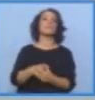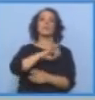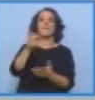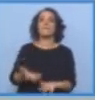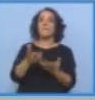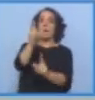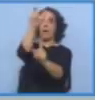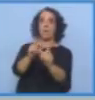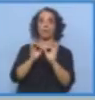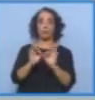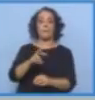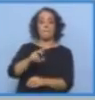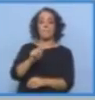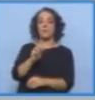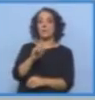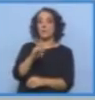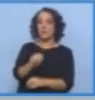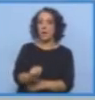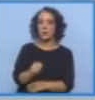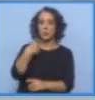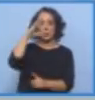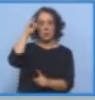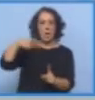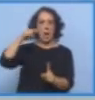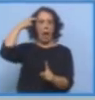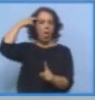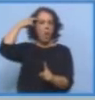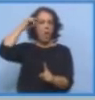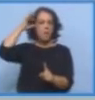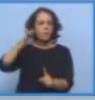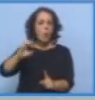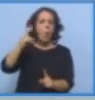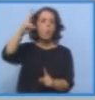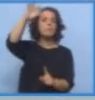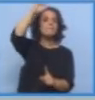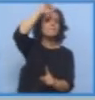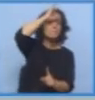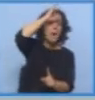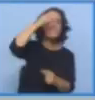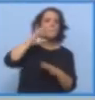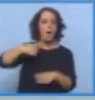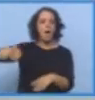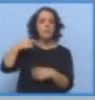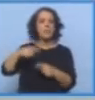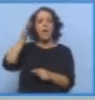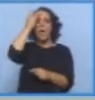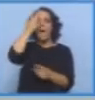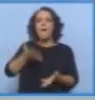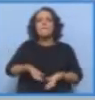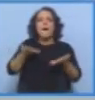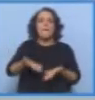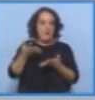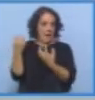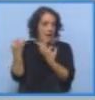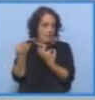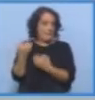Messias, não sei se estavam já bem conscientes disso, mas certamente tinham algumas expectativas a esse respeito.